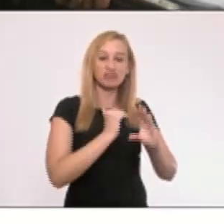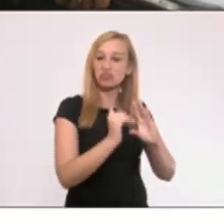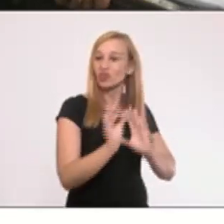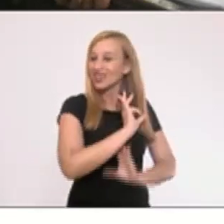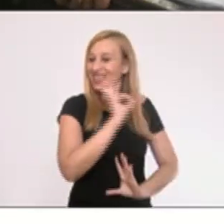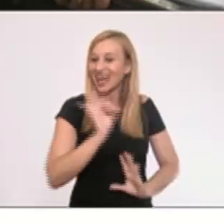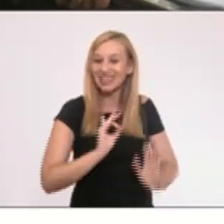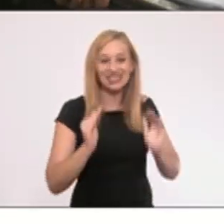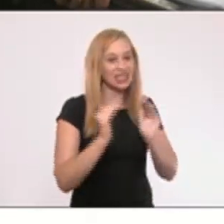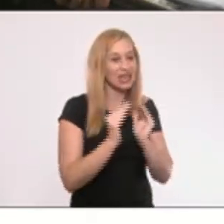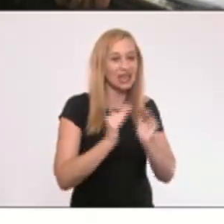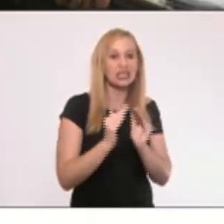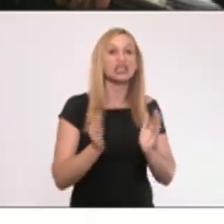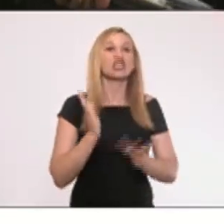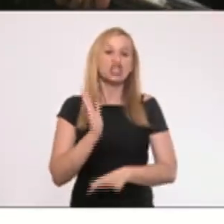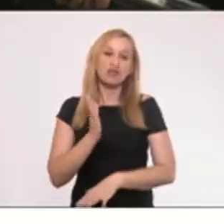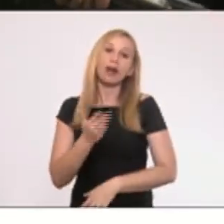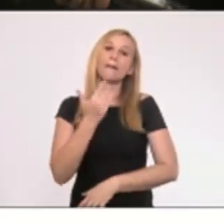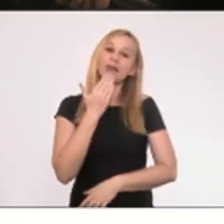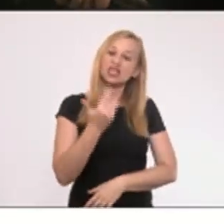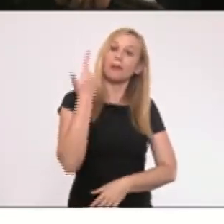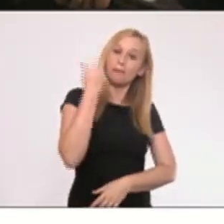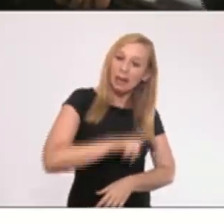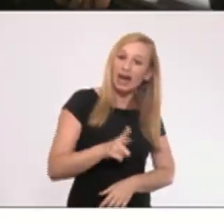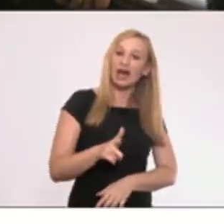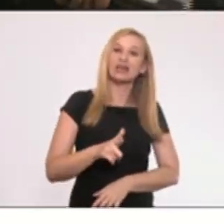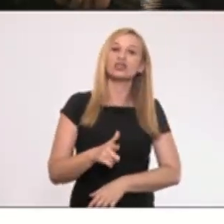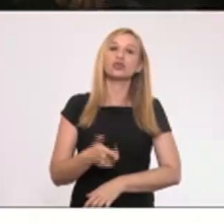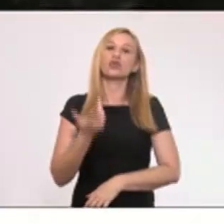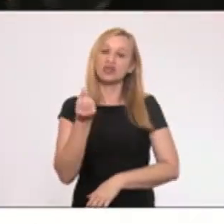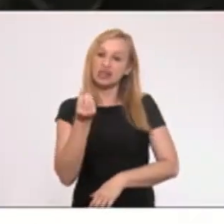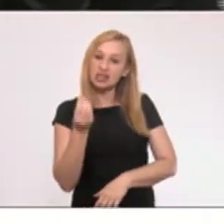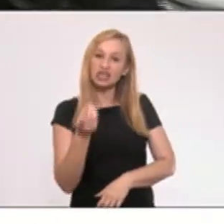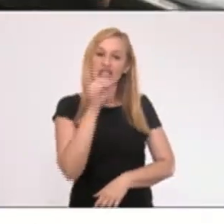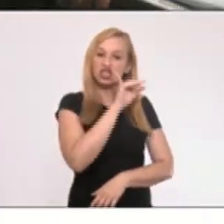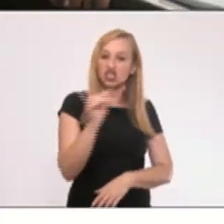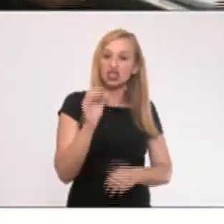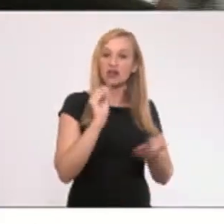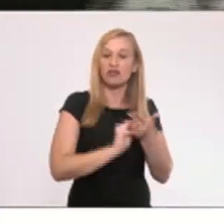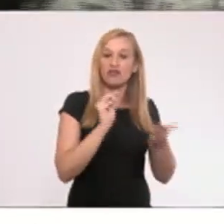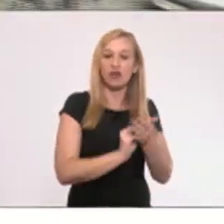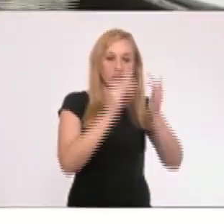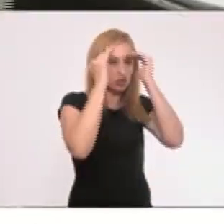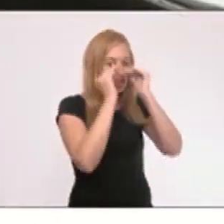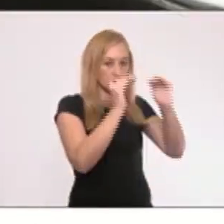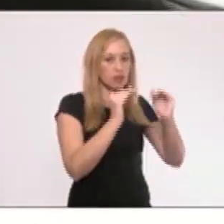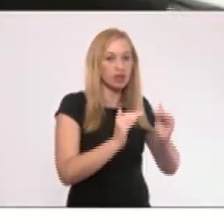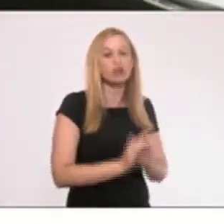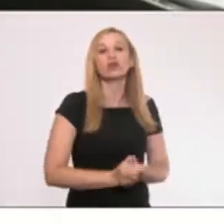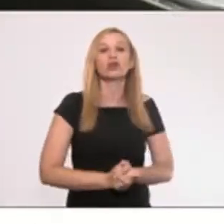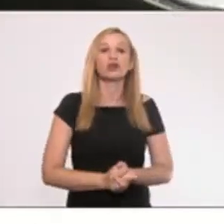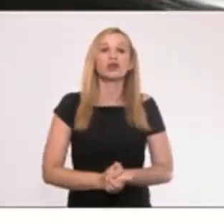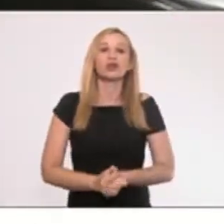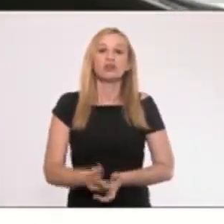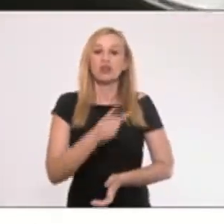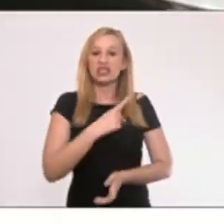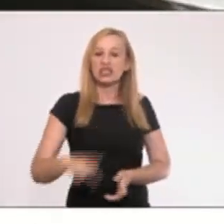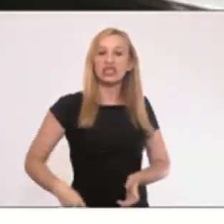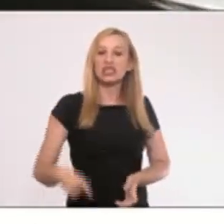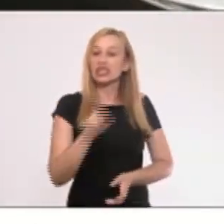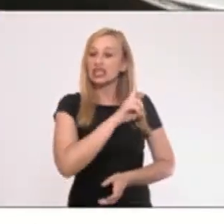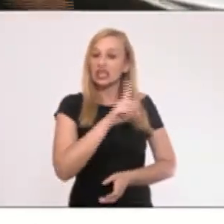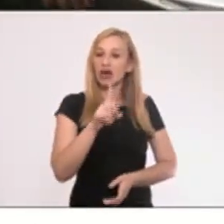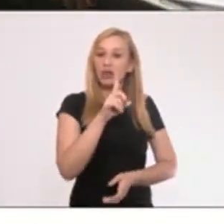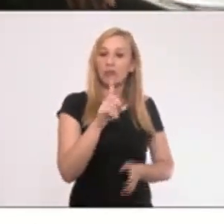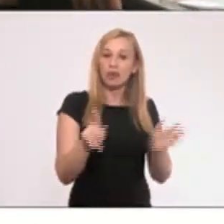essa casa e já vai pedir mais 60 dias, um desrespeito, um descaso total de um presidente que não é sedaiano, que hoje trata a